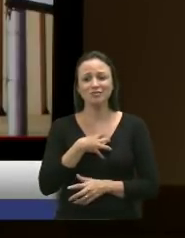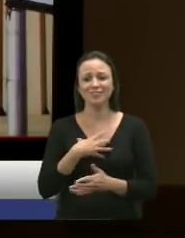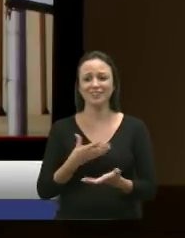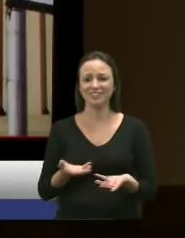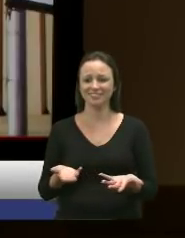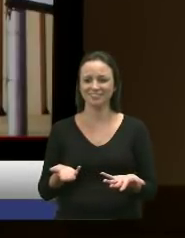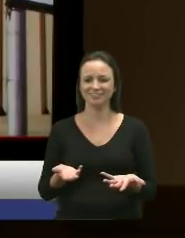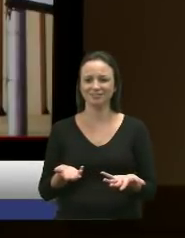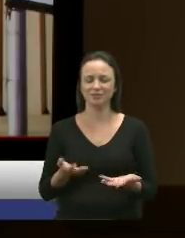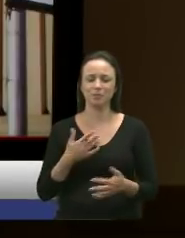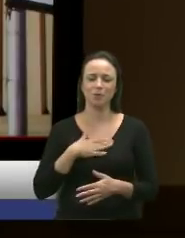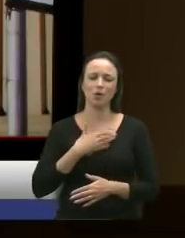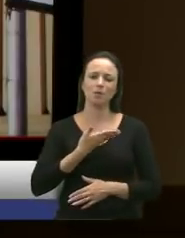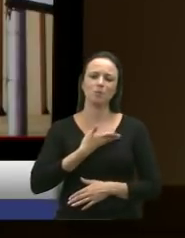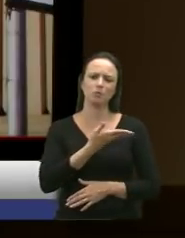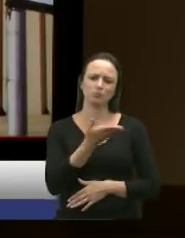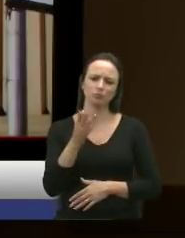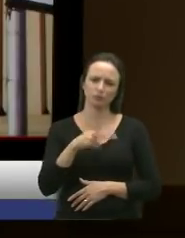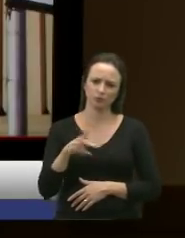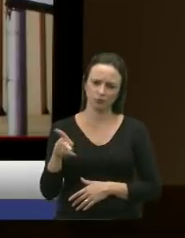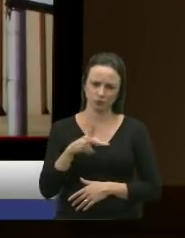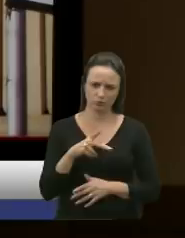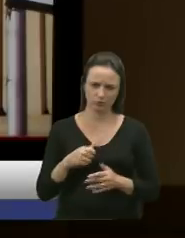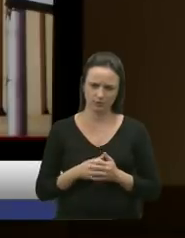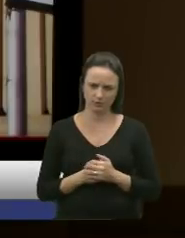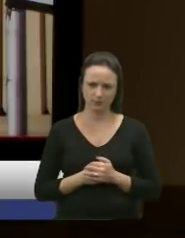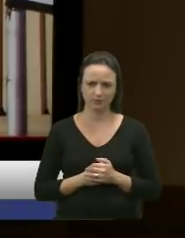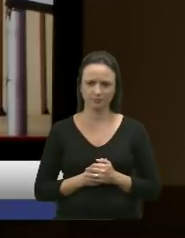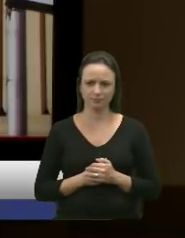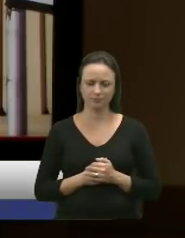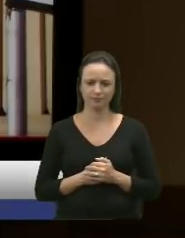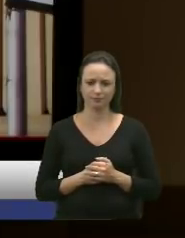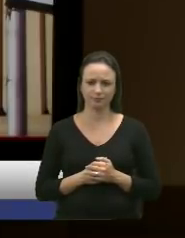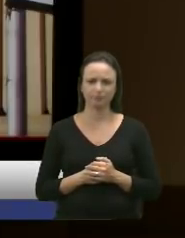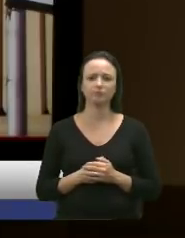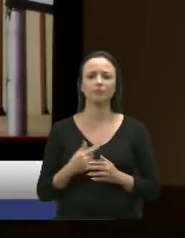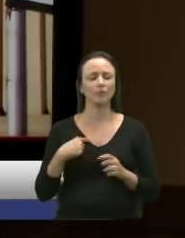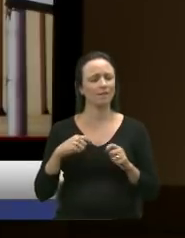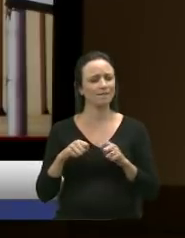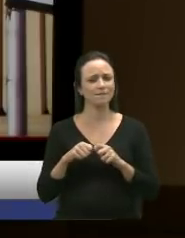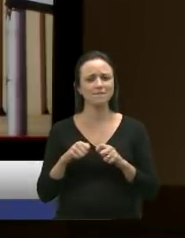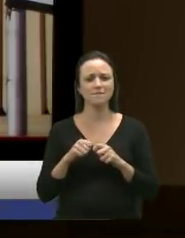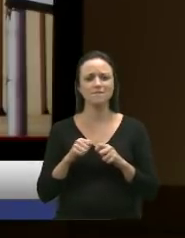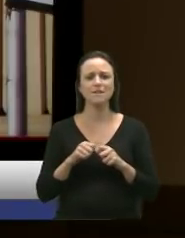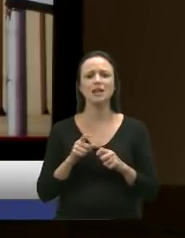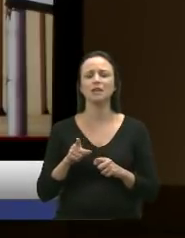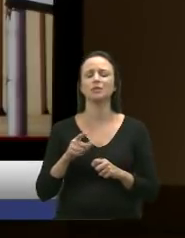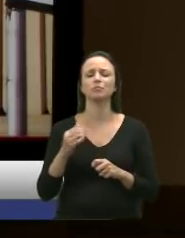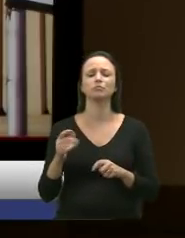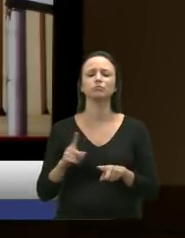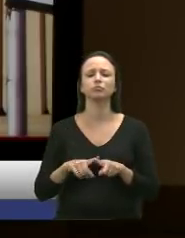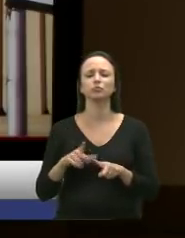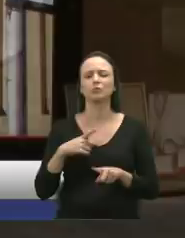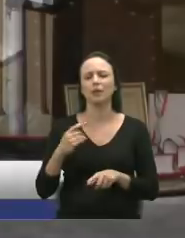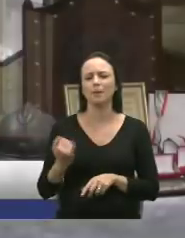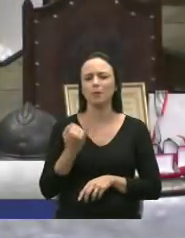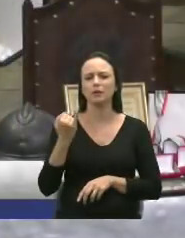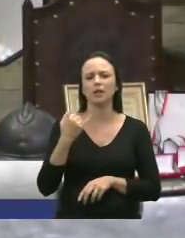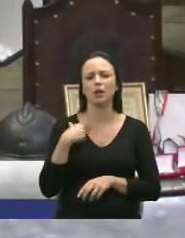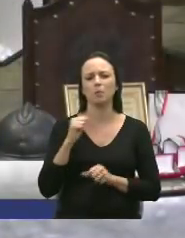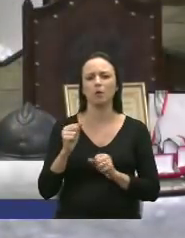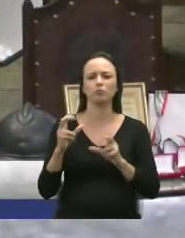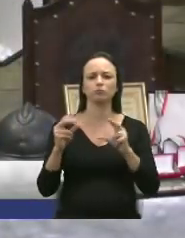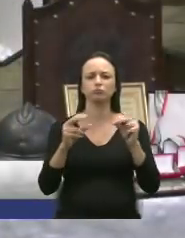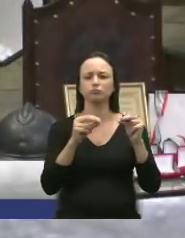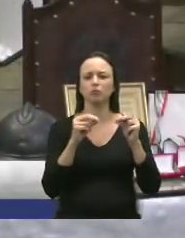Meus colegas professores, eu faço valer sempre, quando tenho a oportunidade de conversar